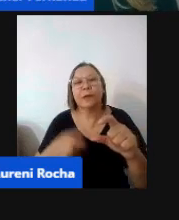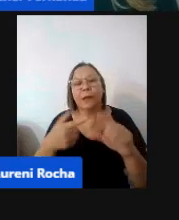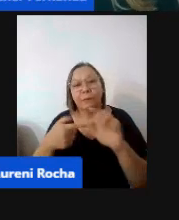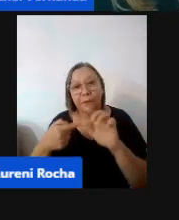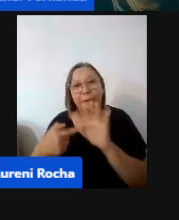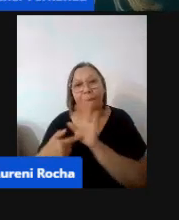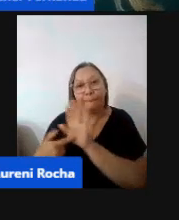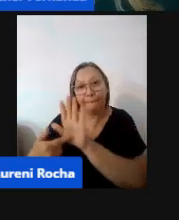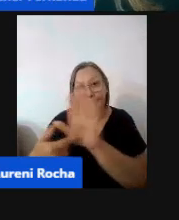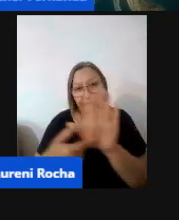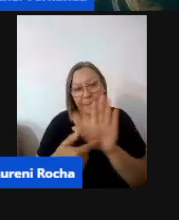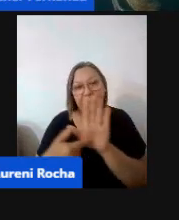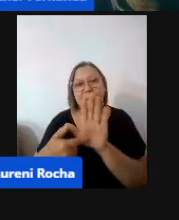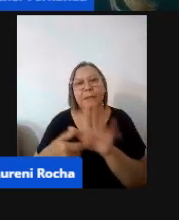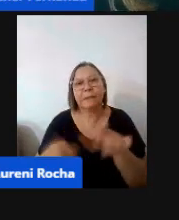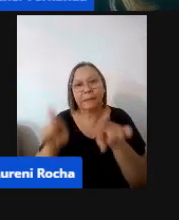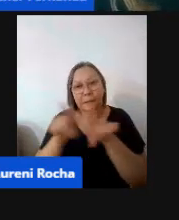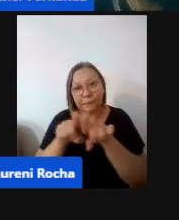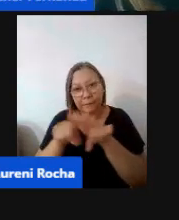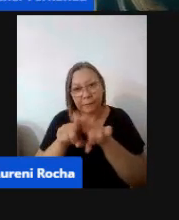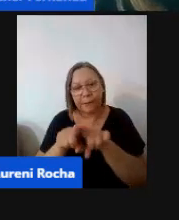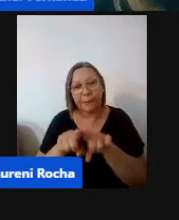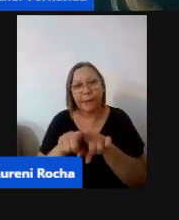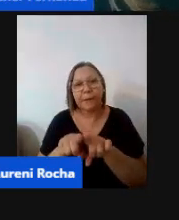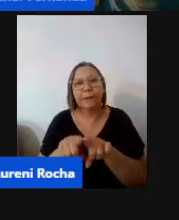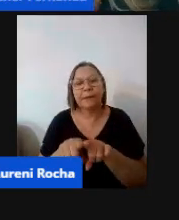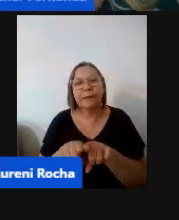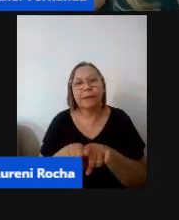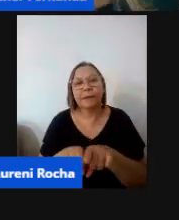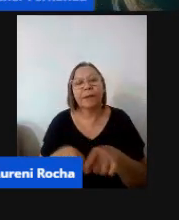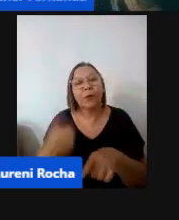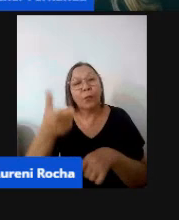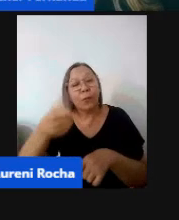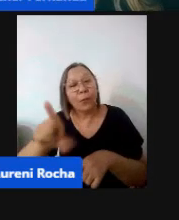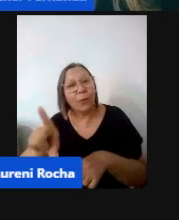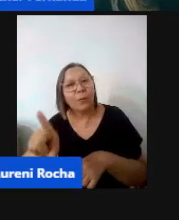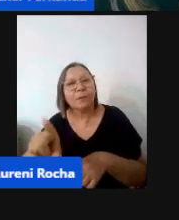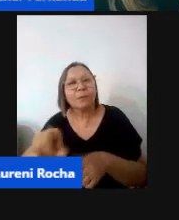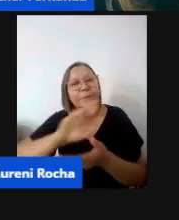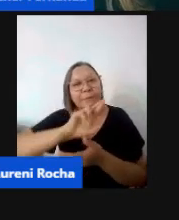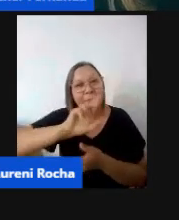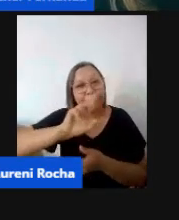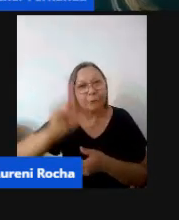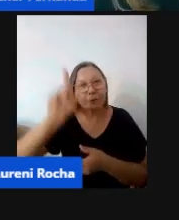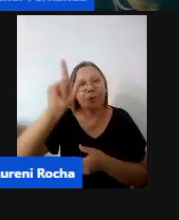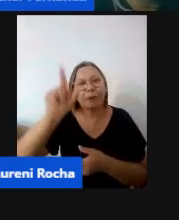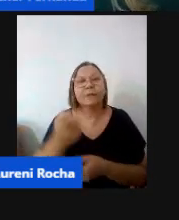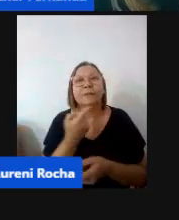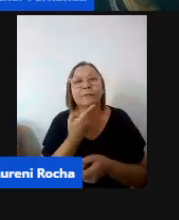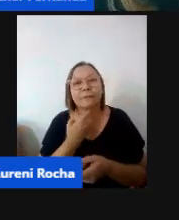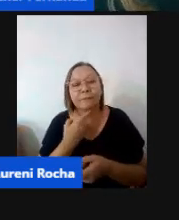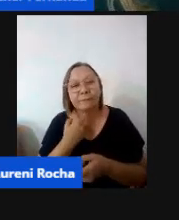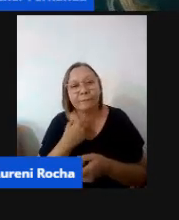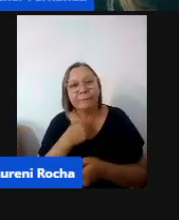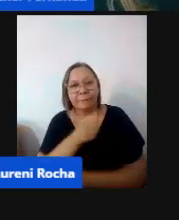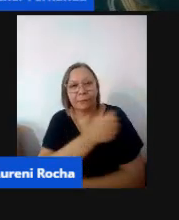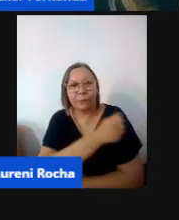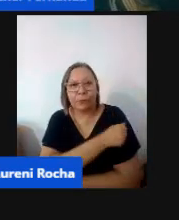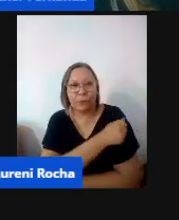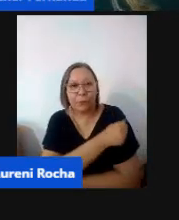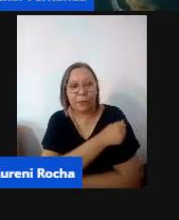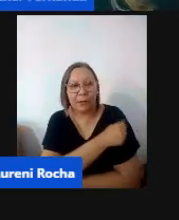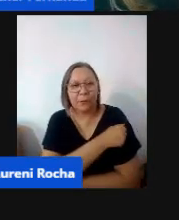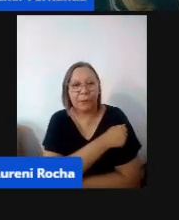também. E aí eu trago algo bem extra, que aí é do desejo do aluno, se ele quiser buscar, que eu chamo de